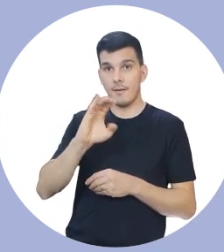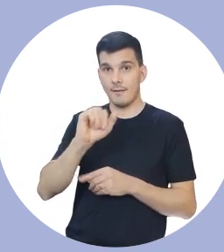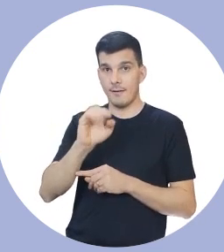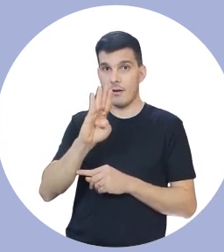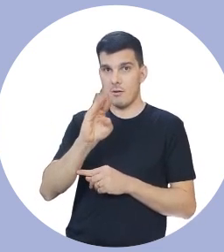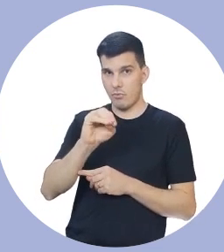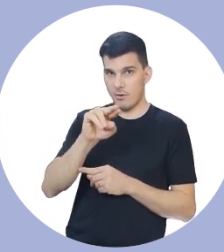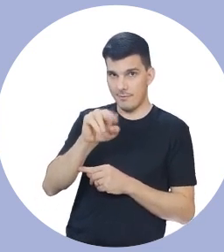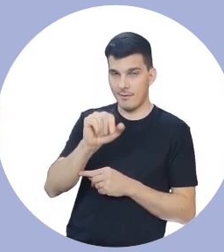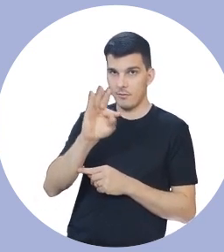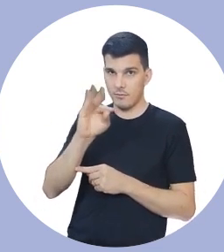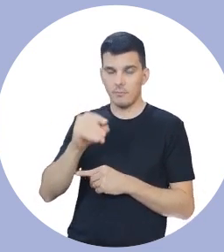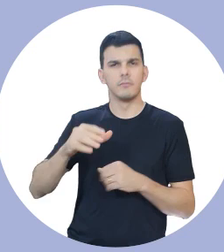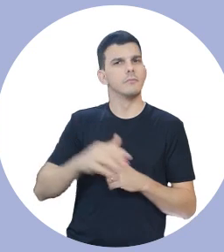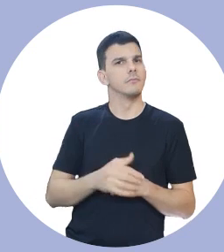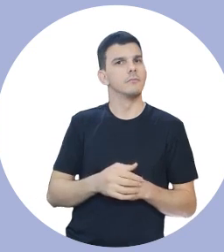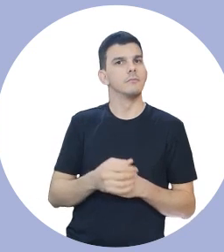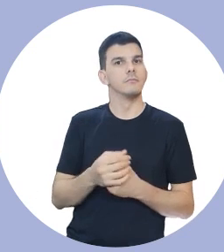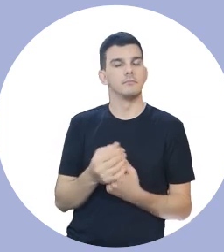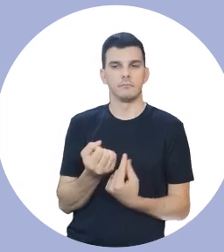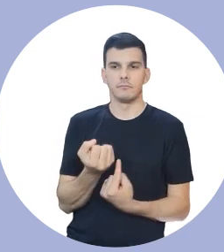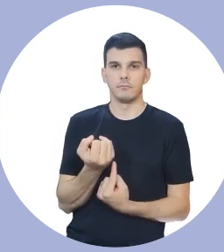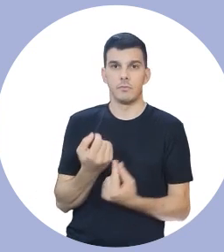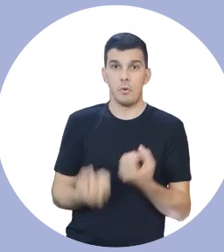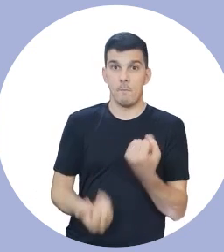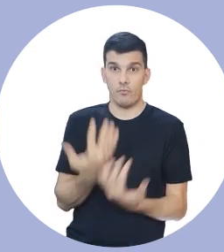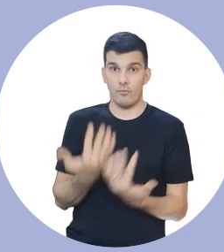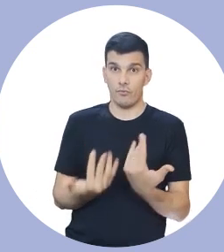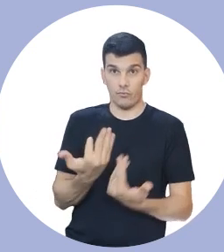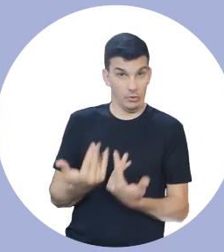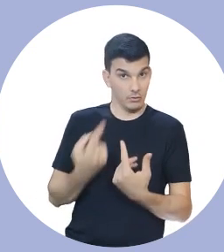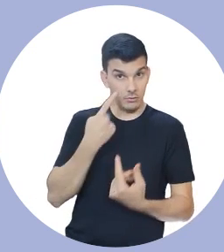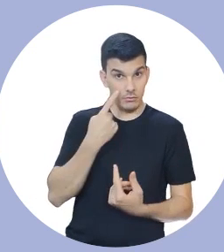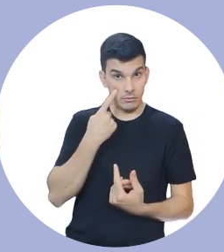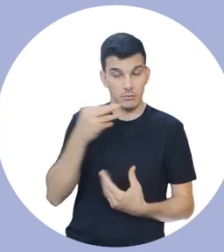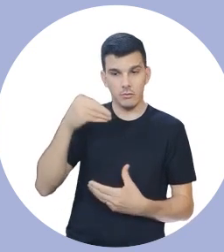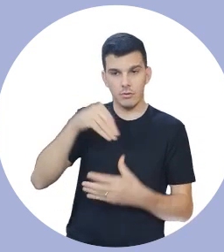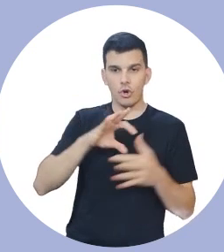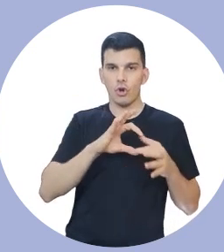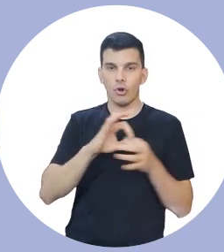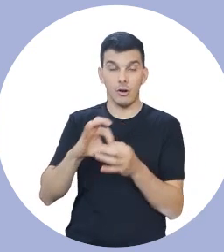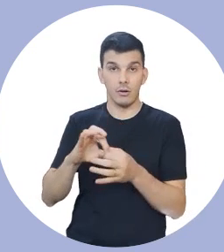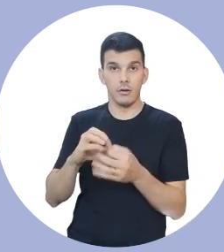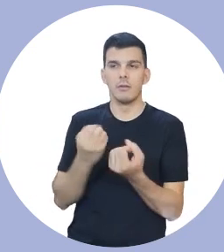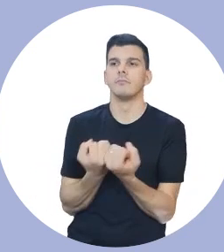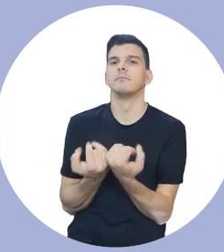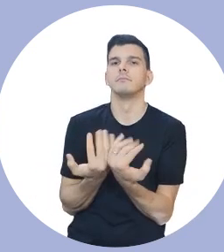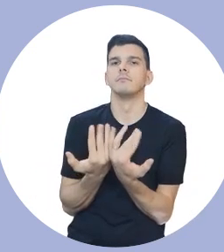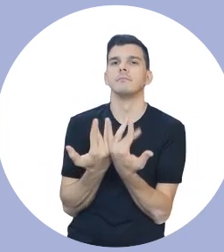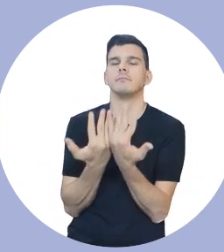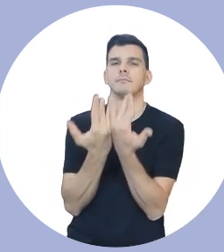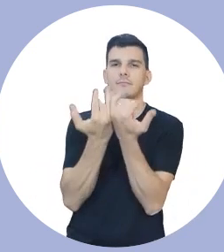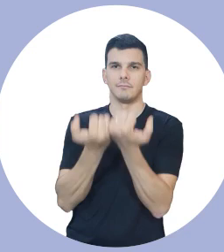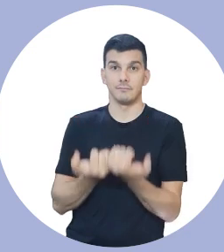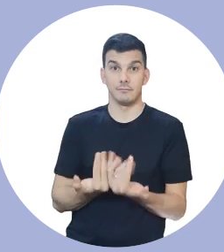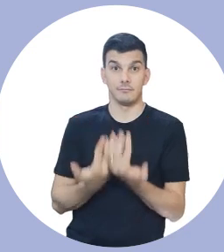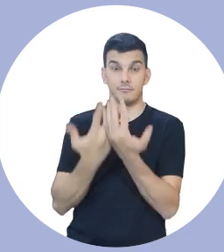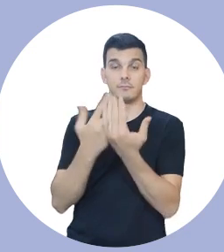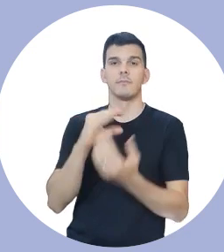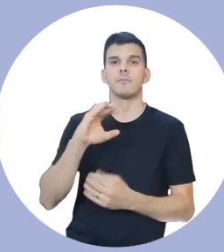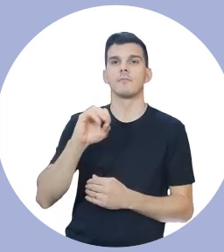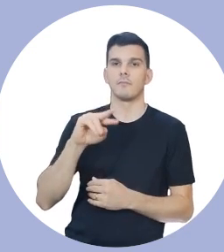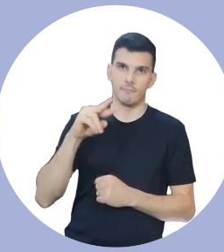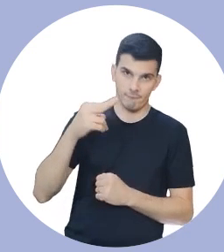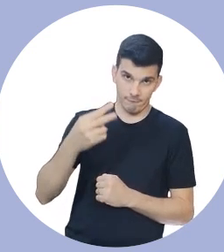sódio, ficou rosa, correto? Você queimou o fósforo dentro do sistema, esse queimar o